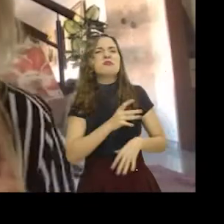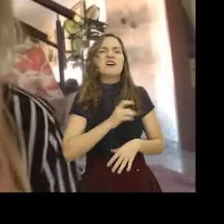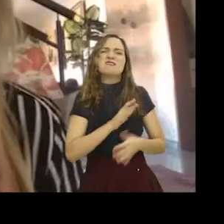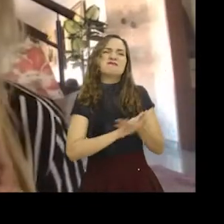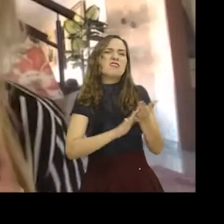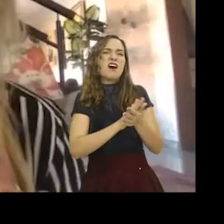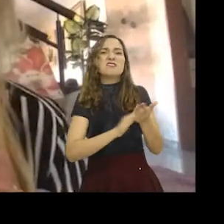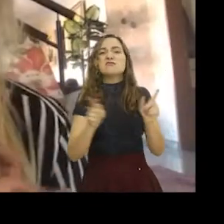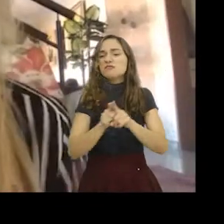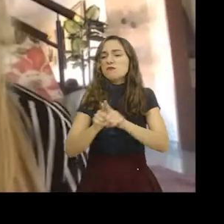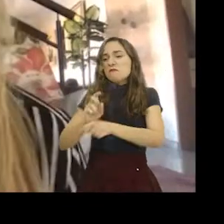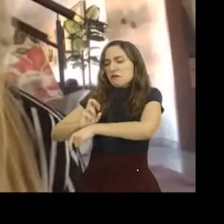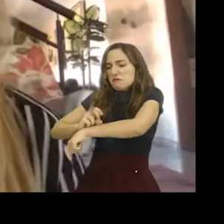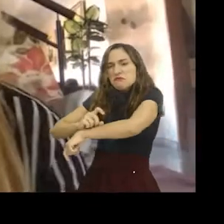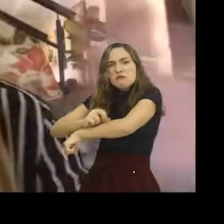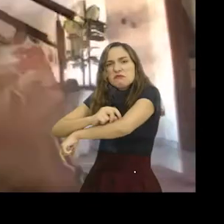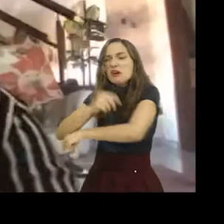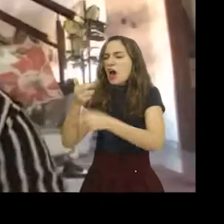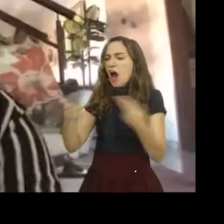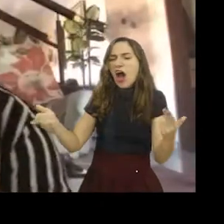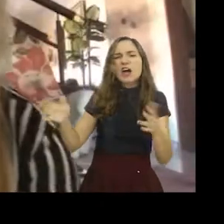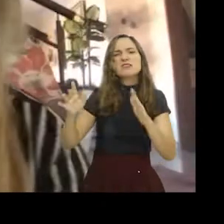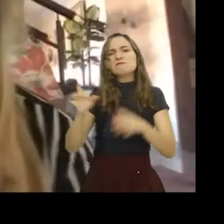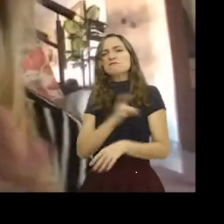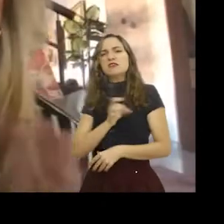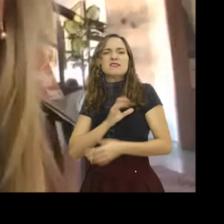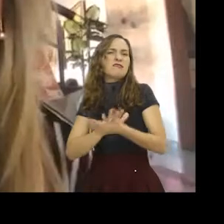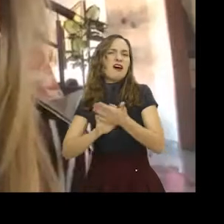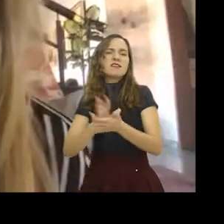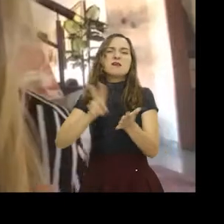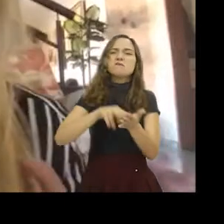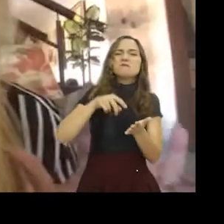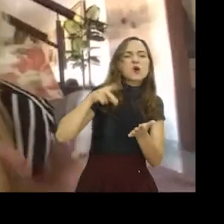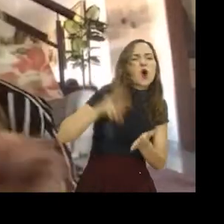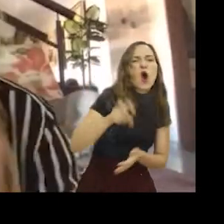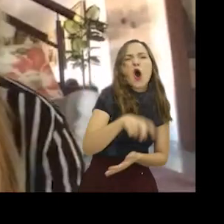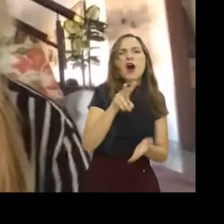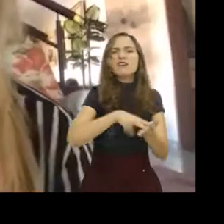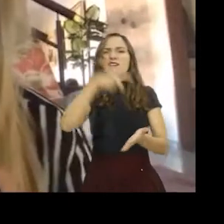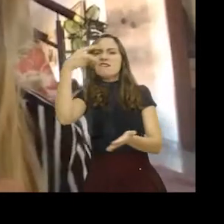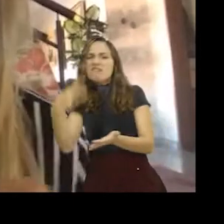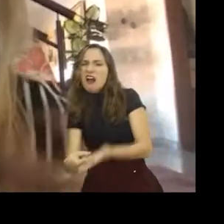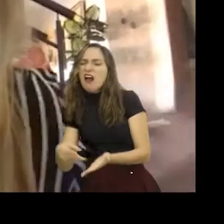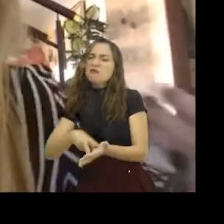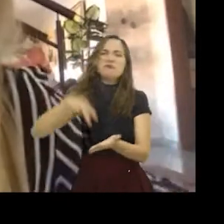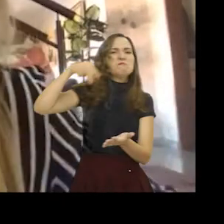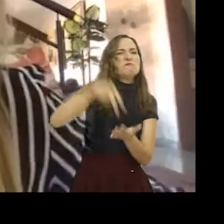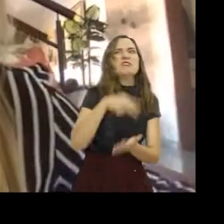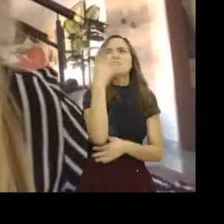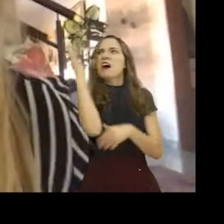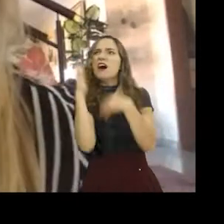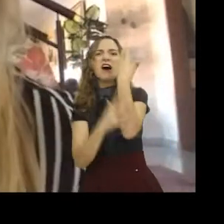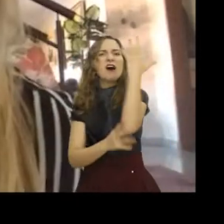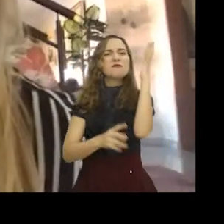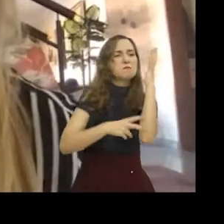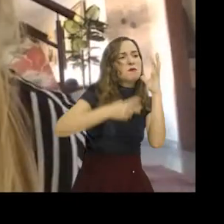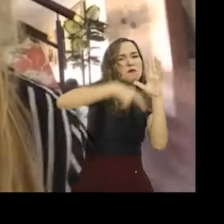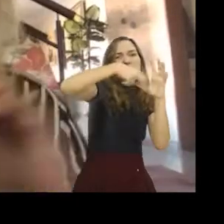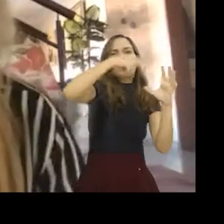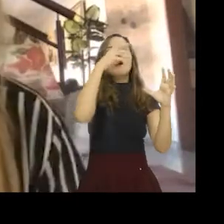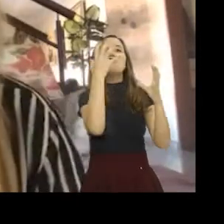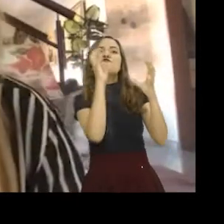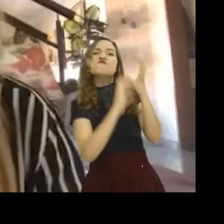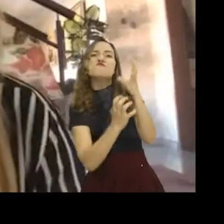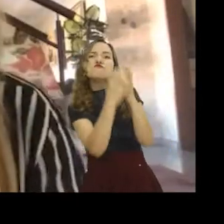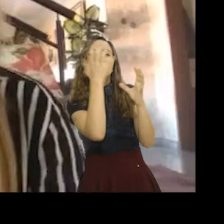de carrapato. Cai, levanta, se machuca, vai à praia, entra no mato, trepa em árvore, rouba fruta